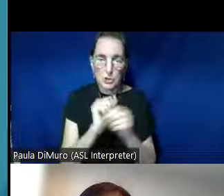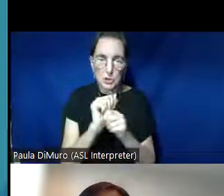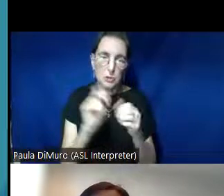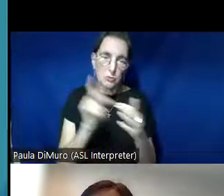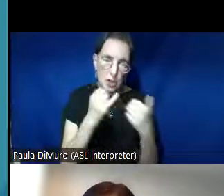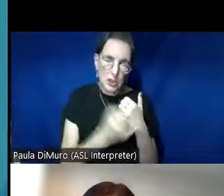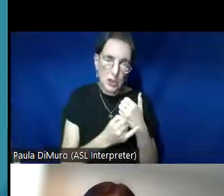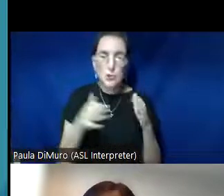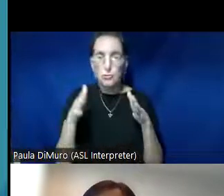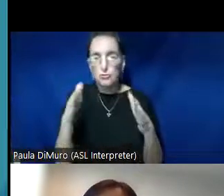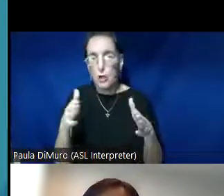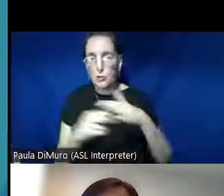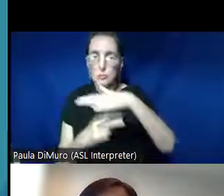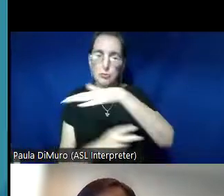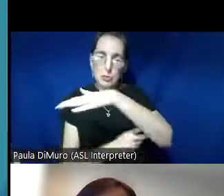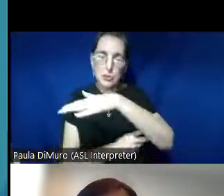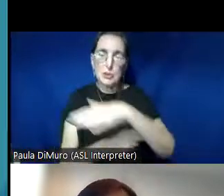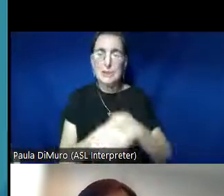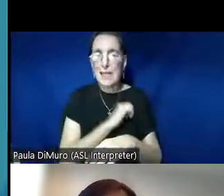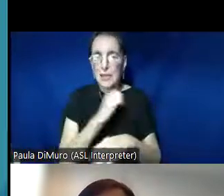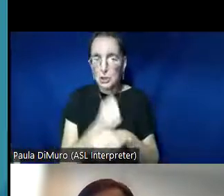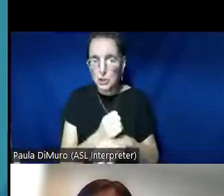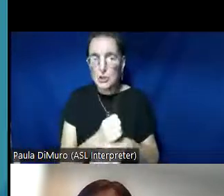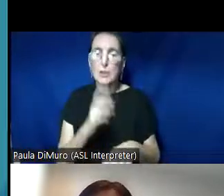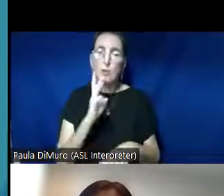desenvolvimento de infraestrutura.